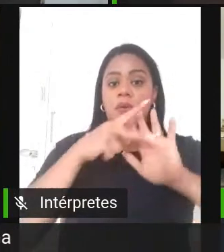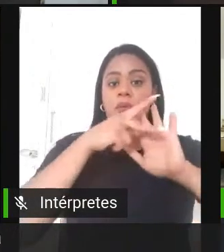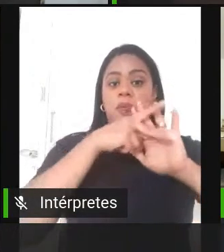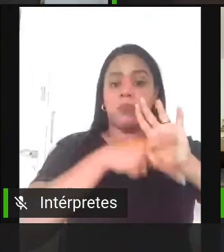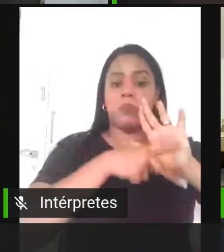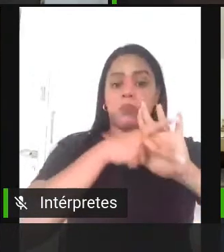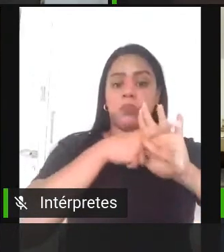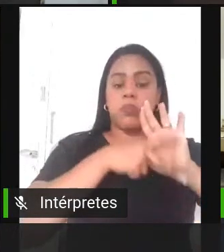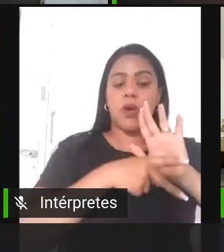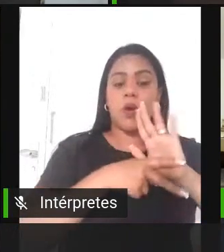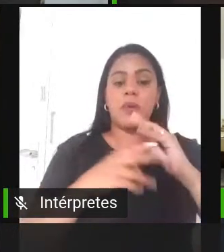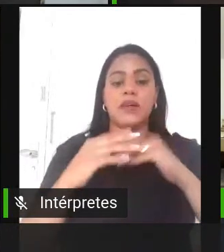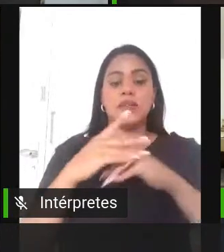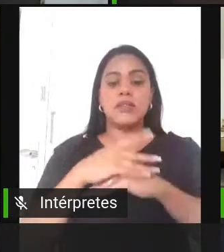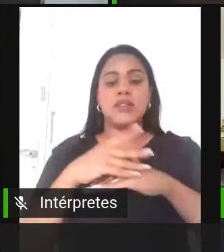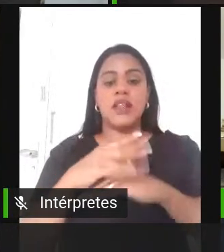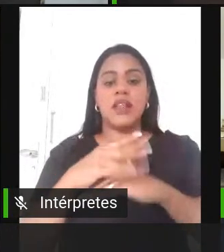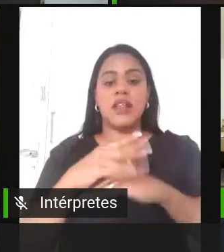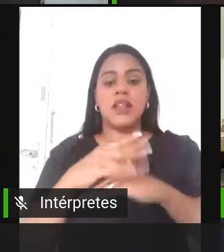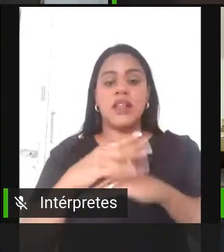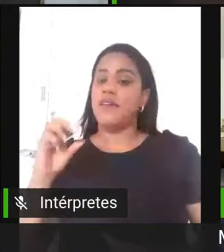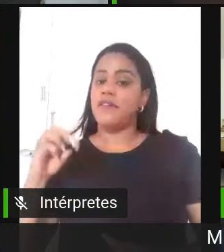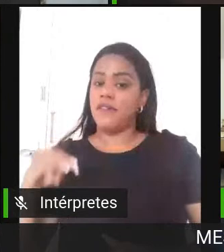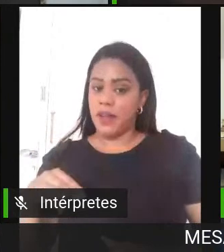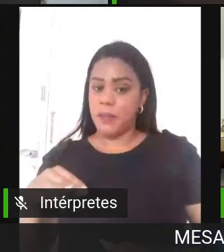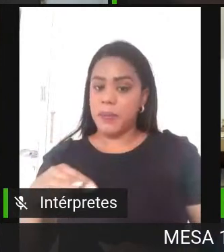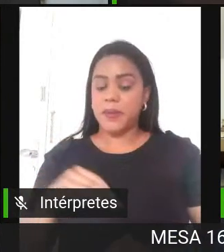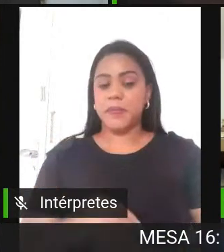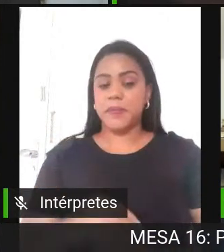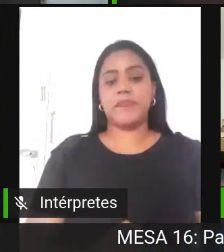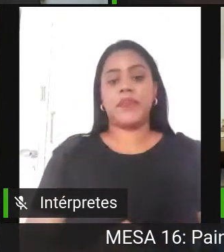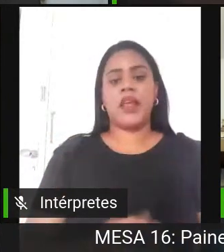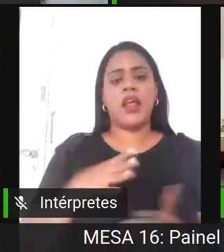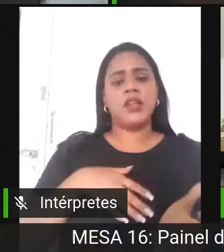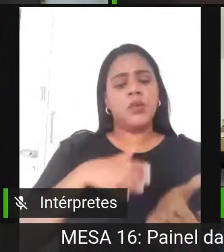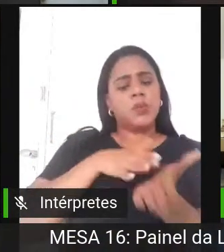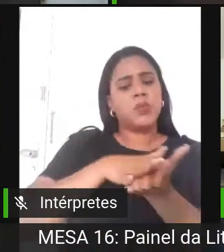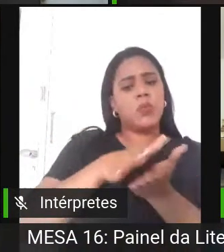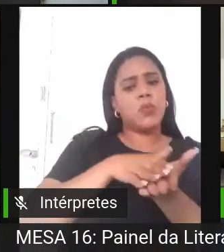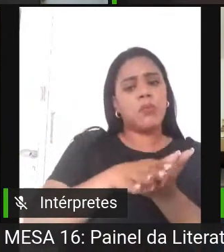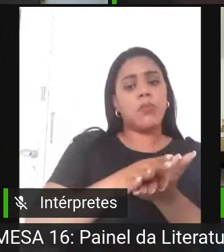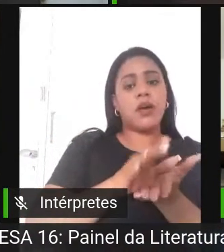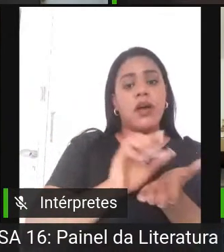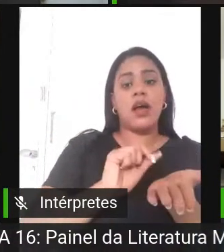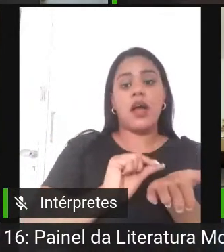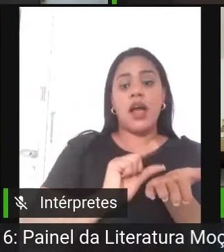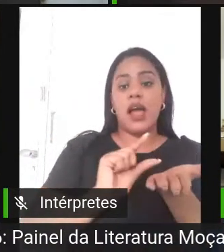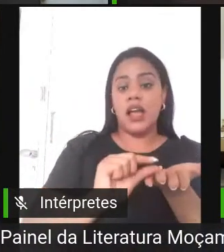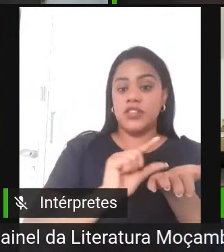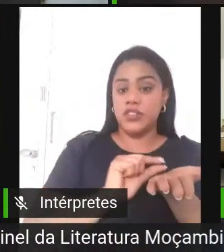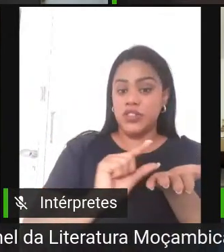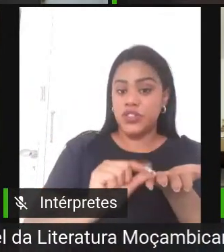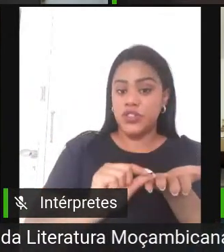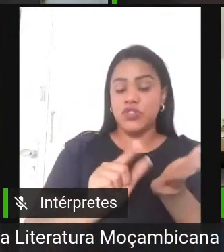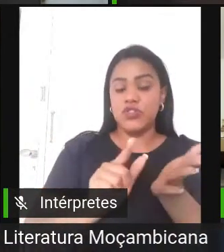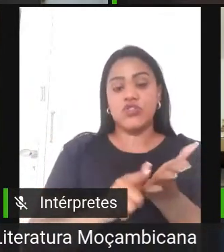Gaia FM. Tem publicado artigos de âmbito literário nos jornais e revistas de